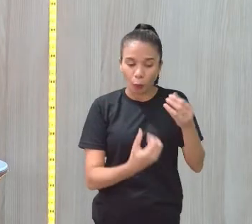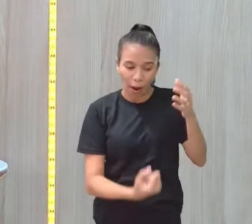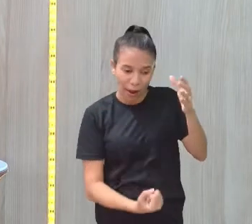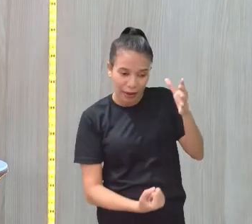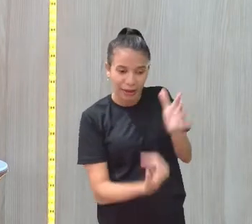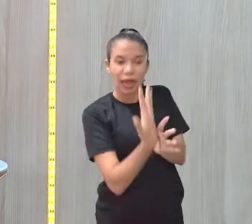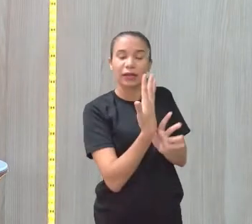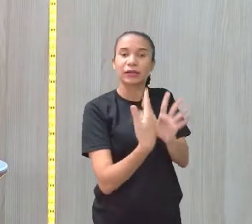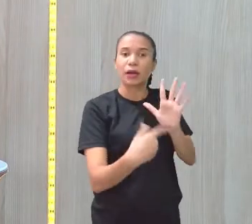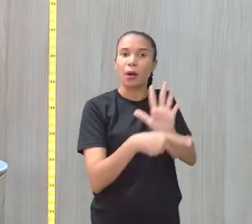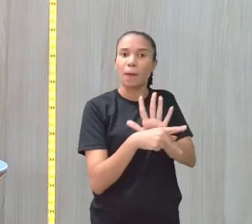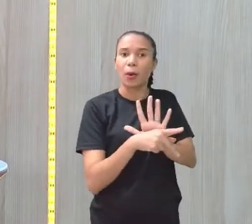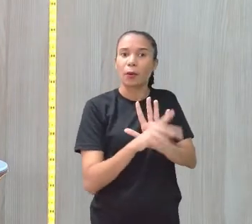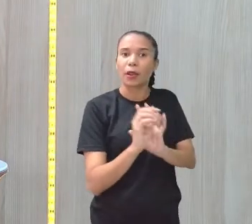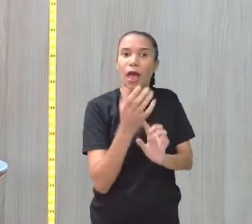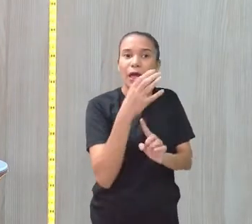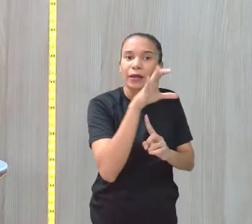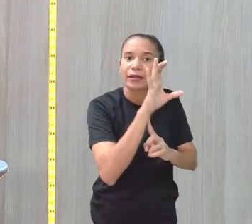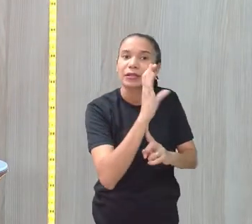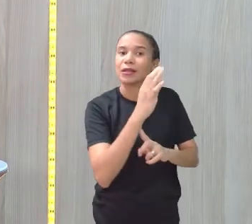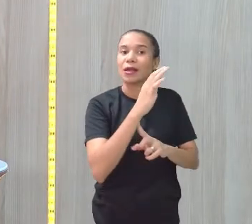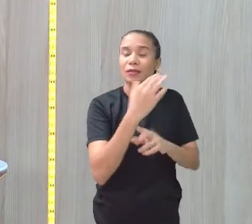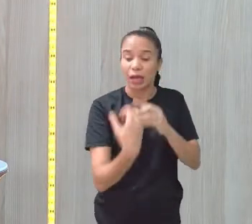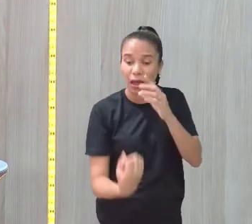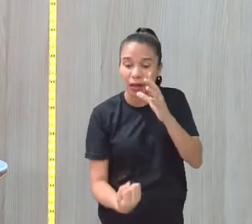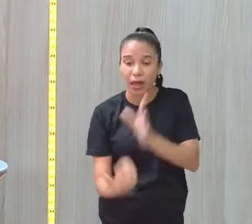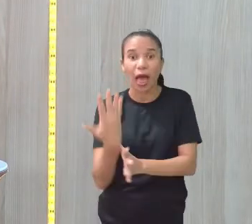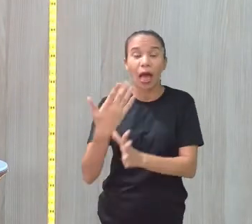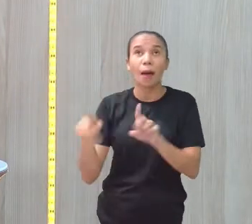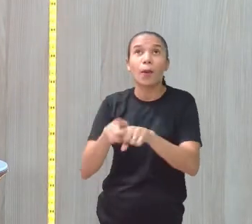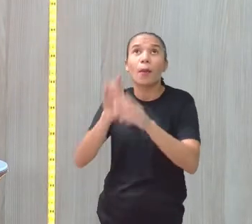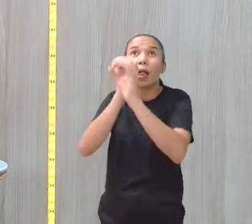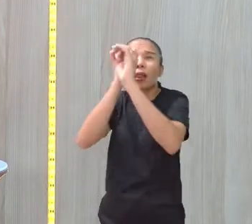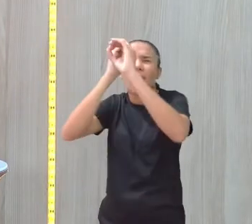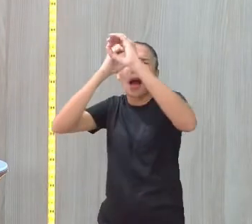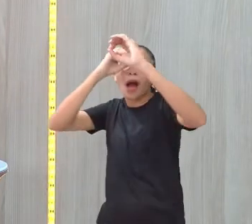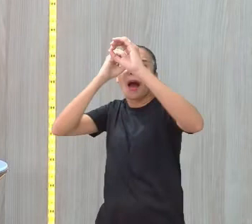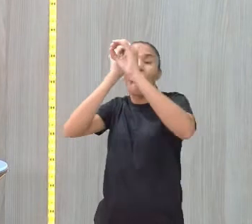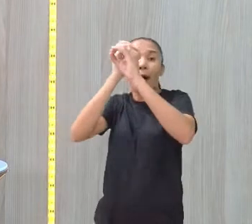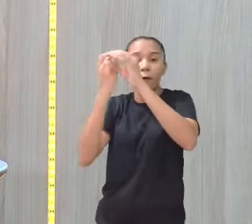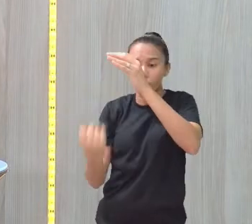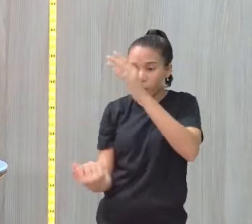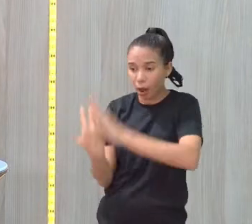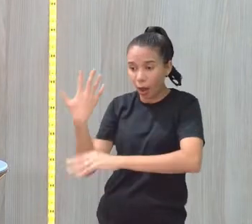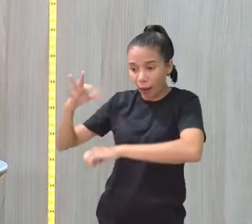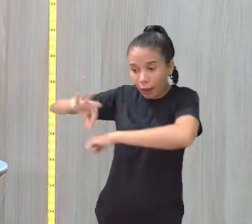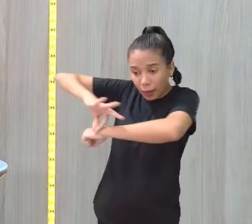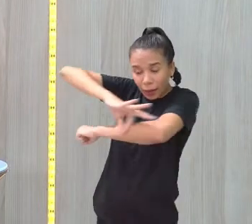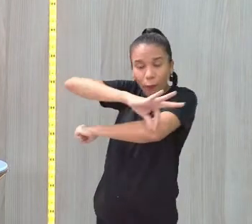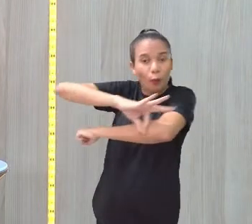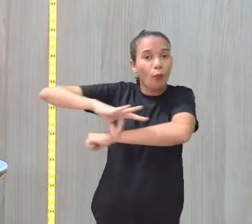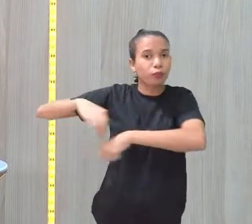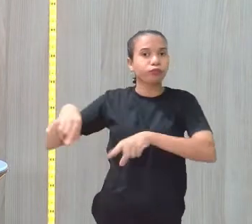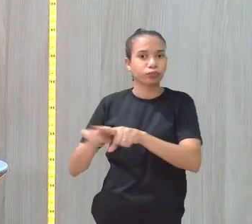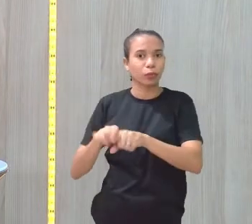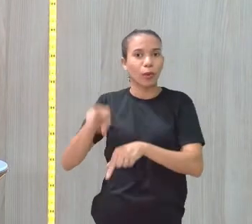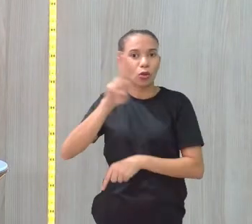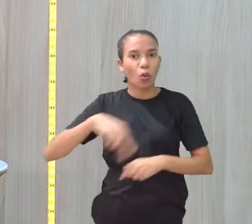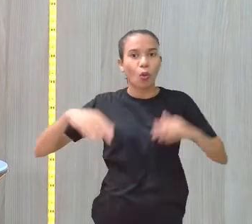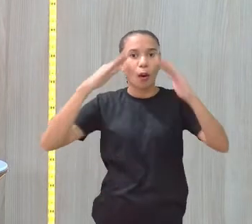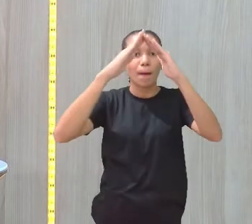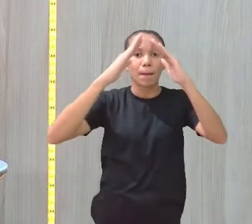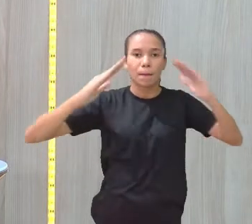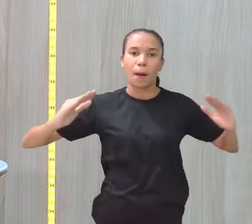ali da ciência, né, muito da astronomia, arquitetura também, né, a questão lá das pirâmides